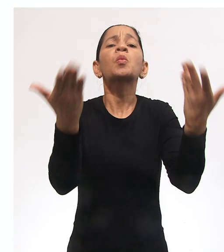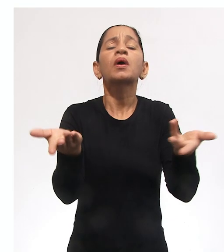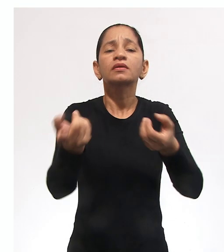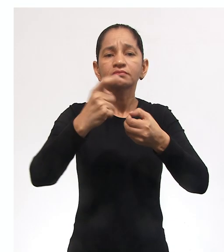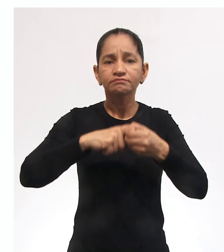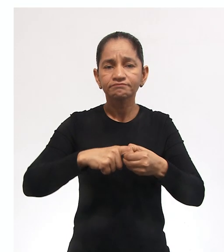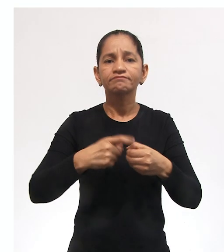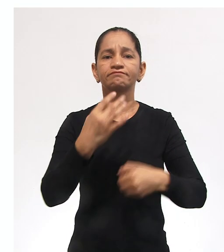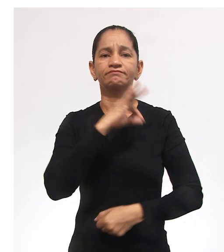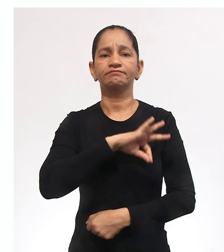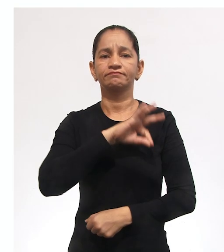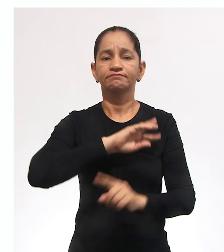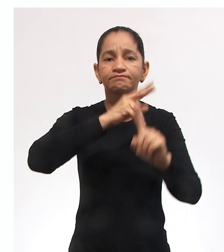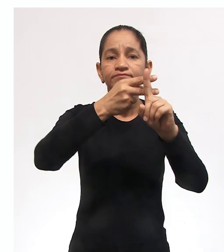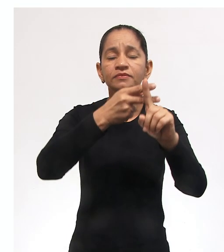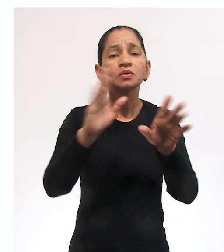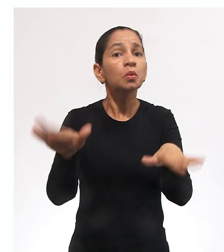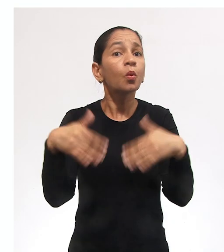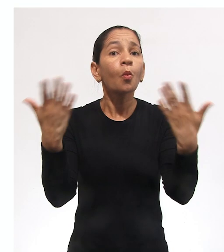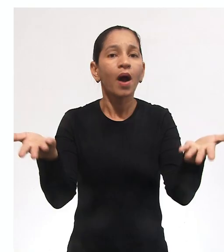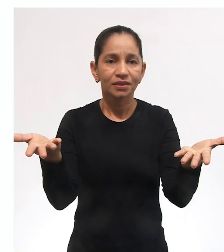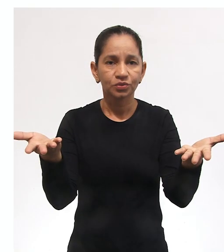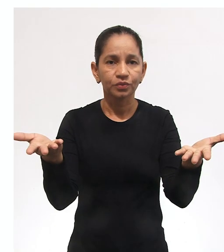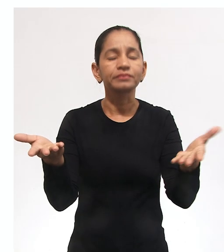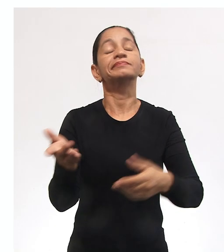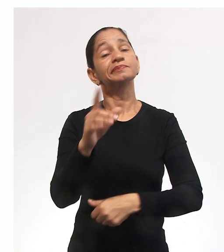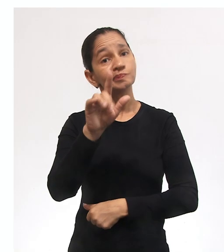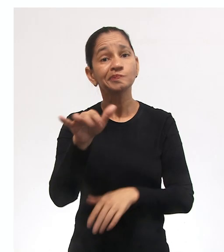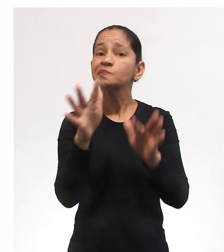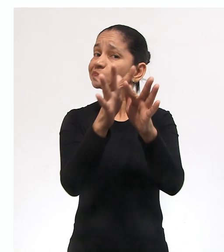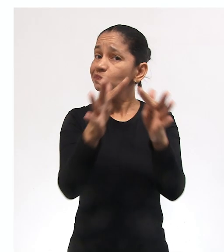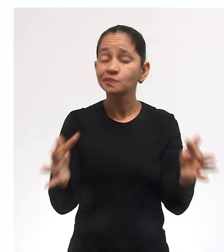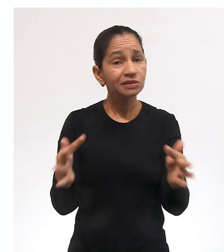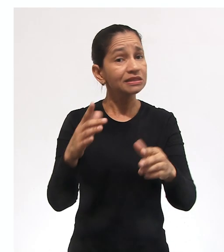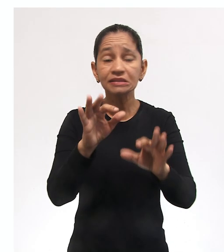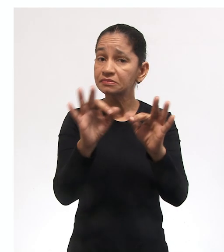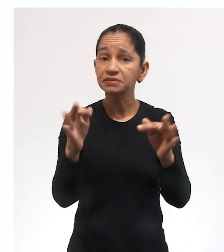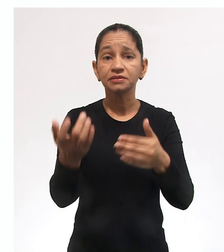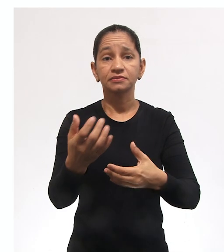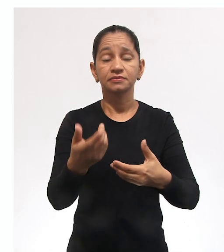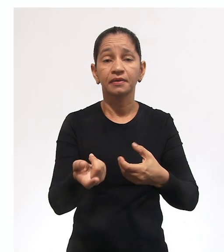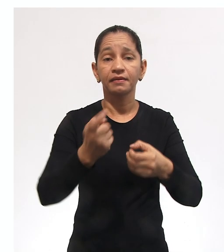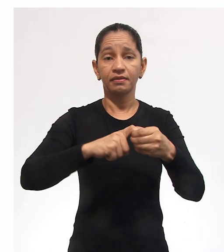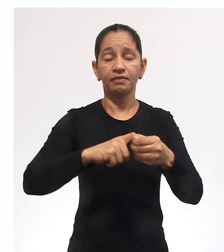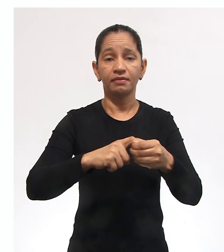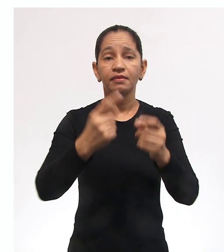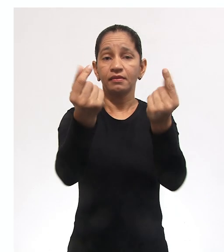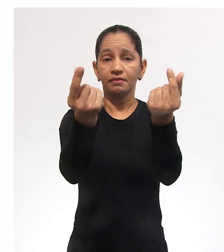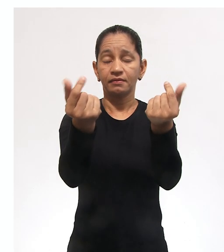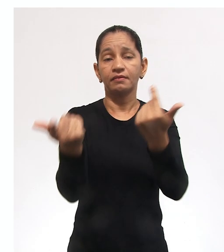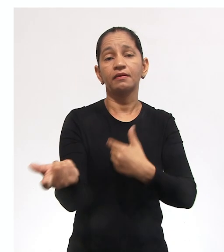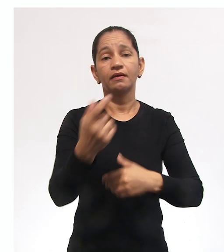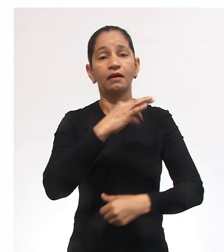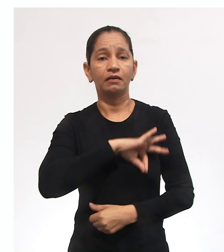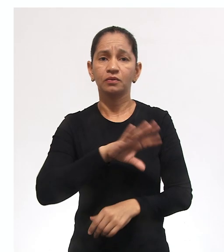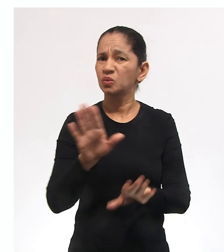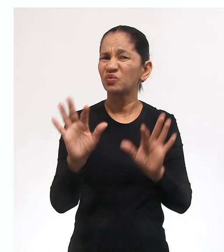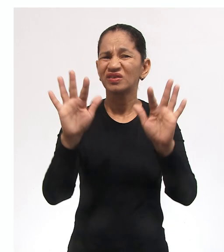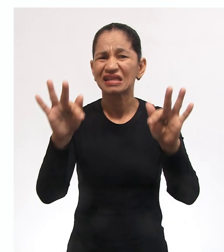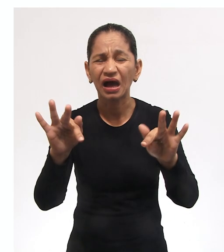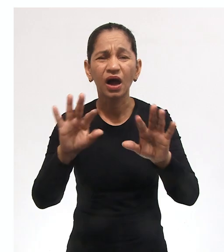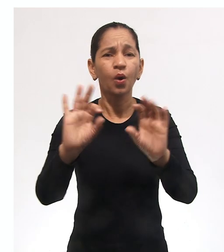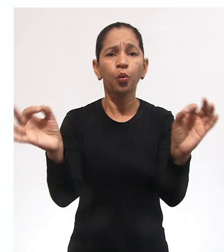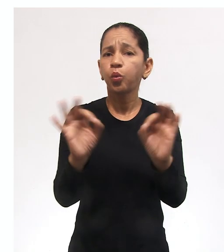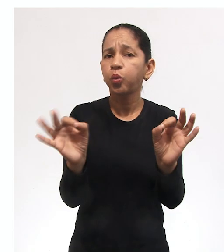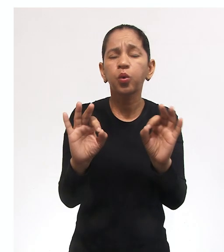quanto recebeu de comissão? Então, vamos lá. Aqui ele simplesmente quer saber a comissão dele, né? Ele não quer saber já o